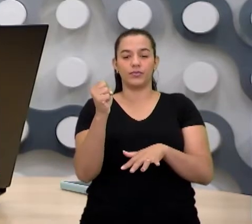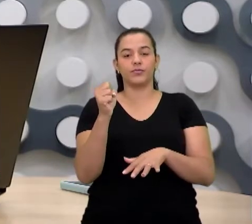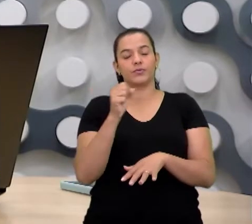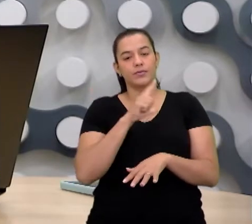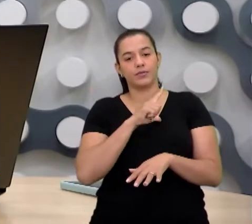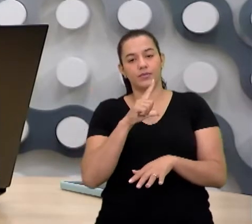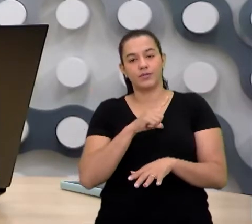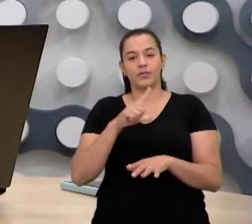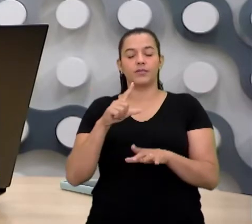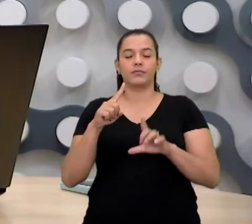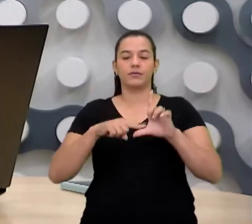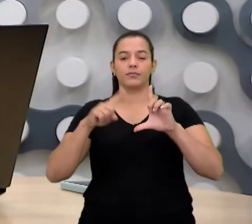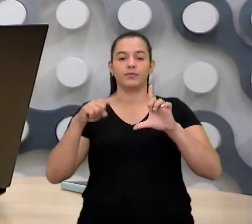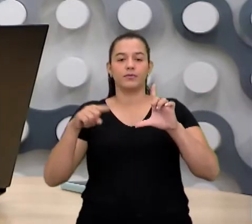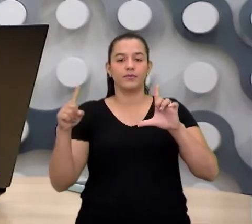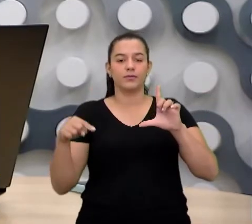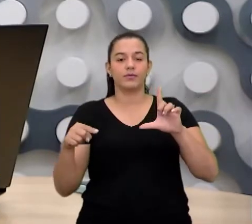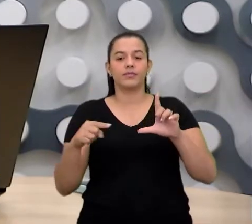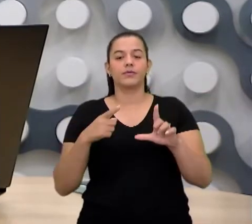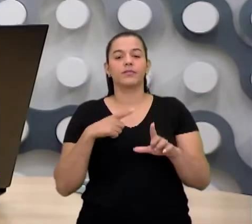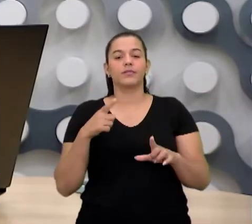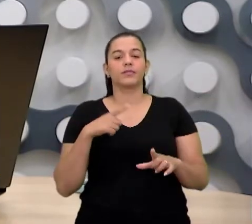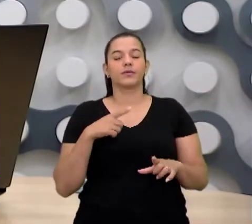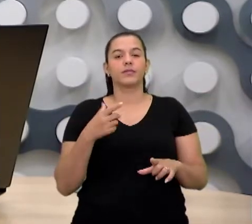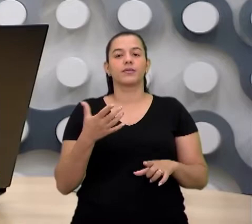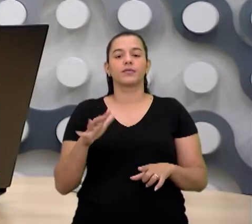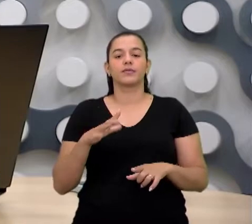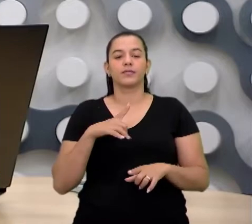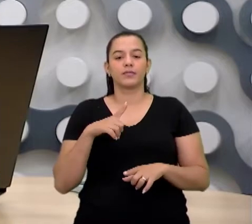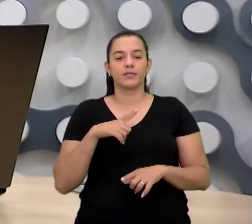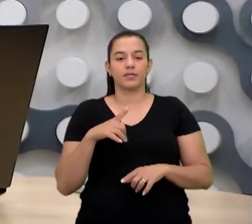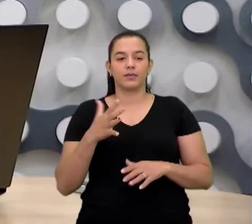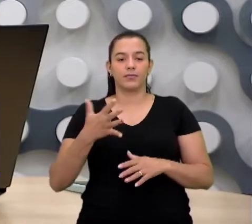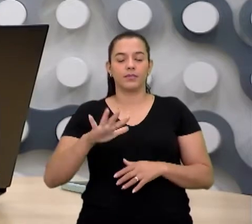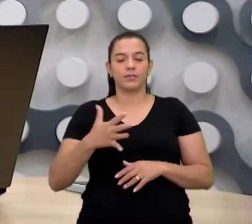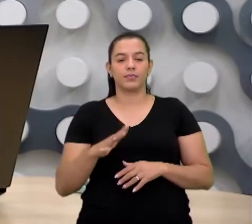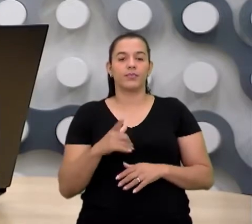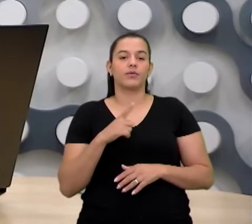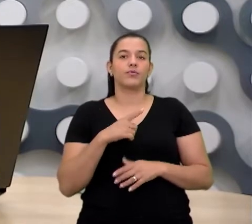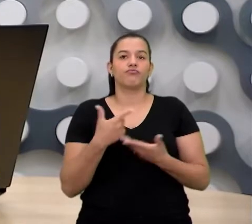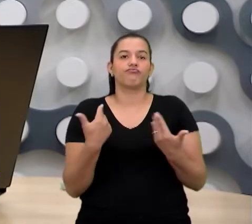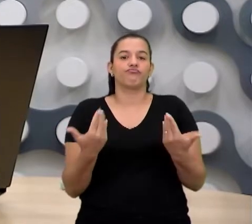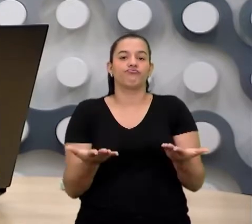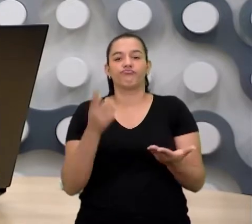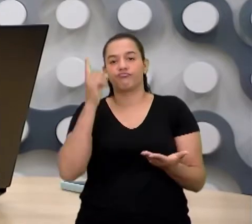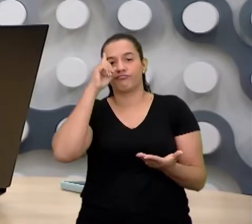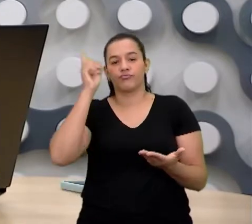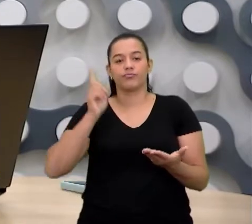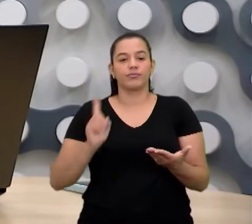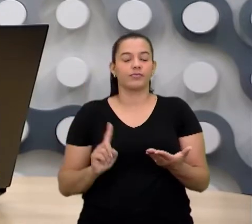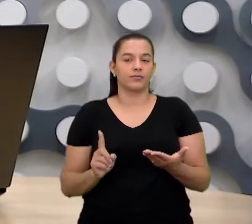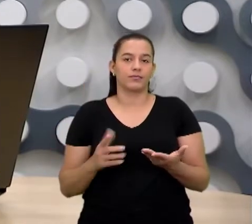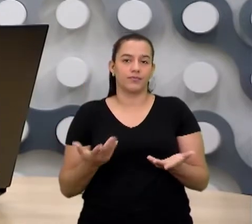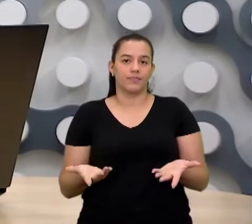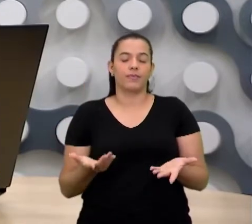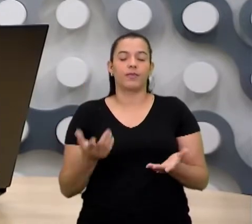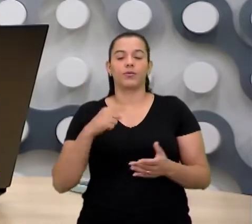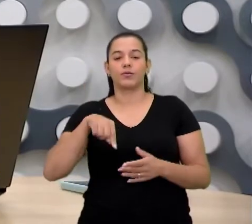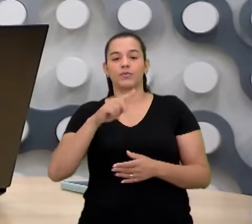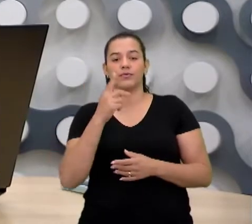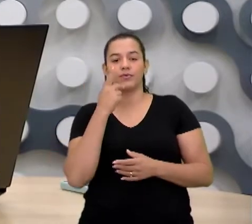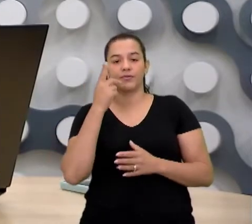e a tendência é que se tenha aí, né, não se sabe quando, porque isso é imprevisível. Quando você fala